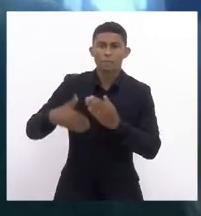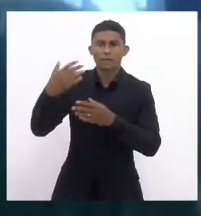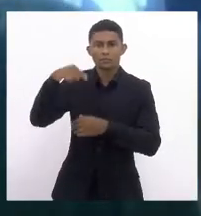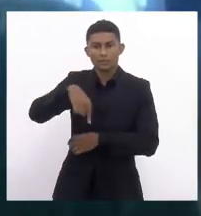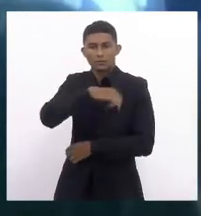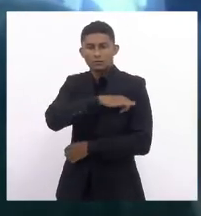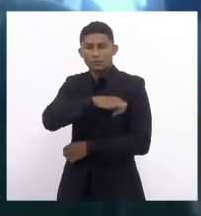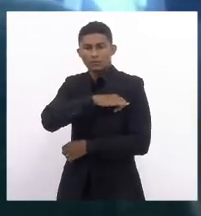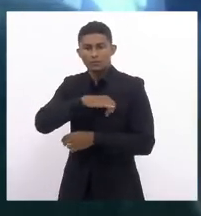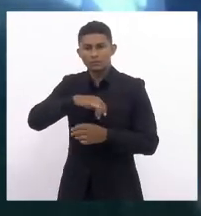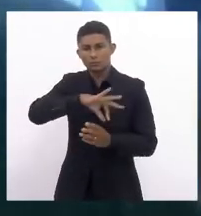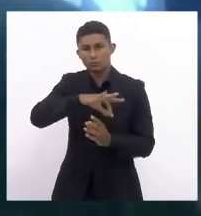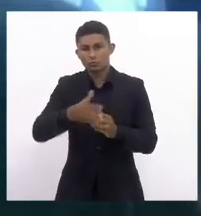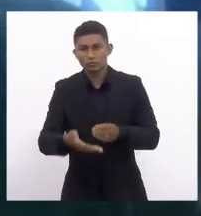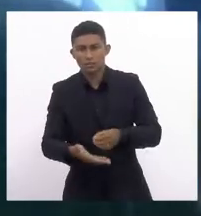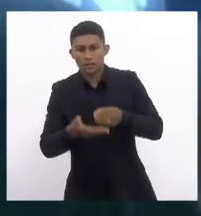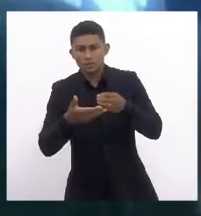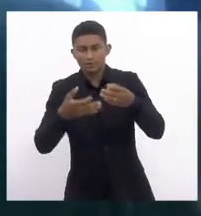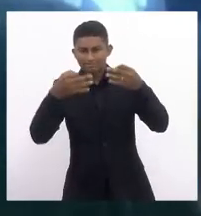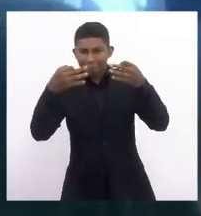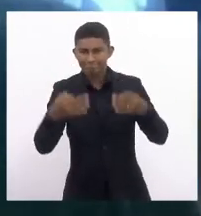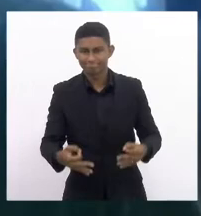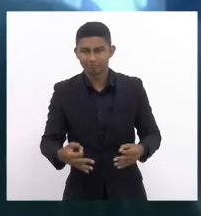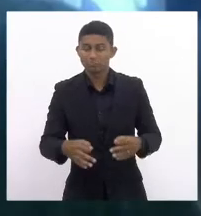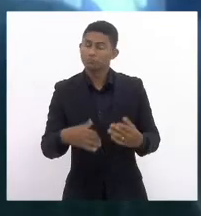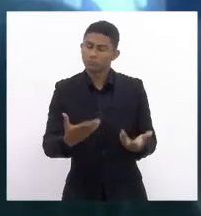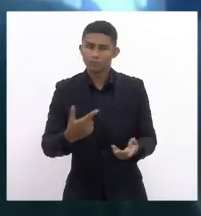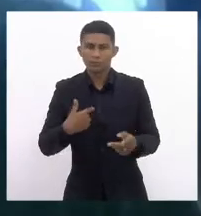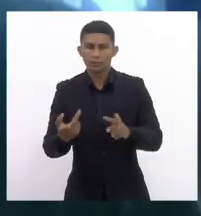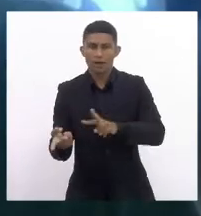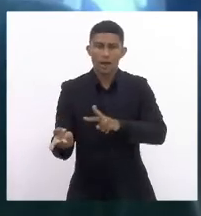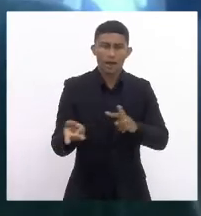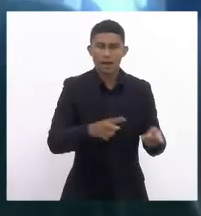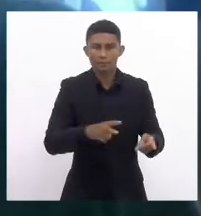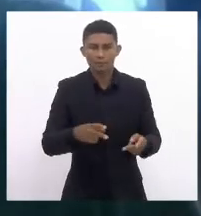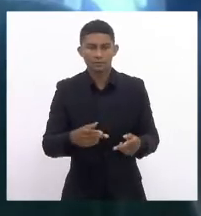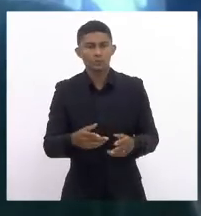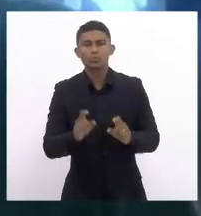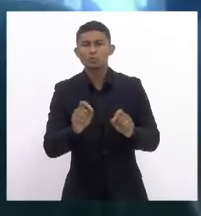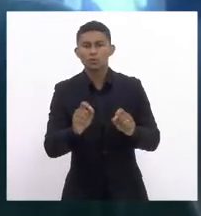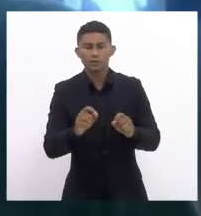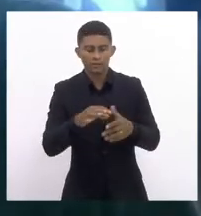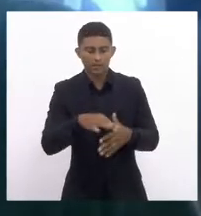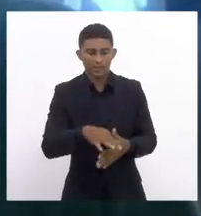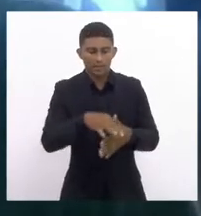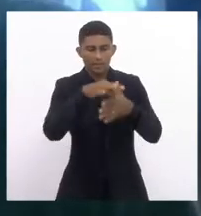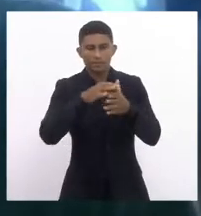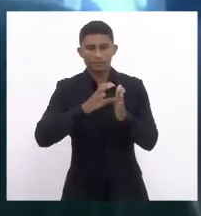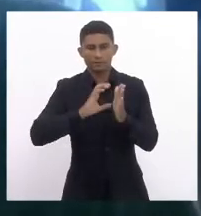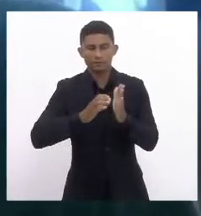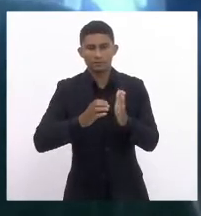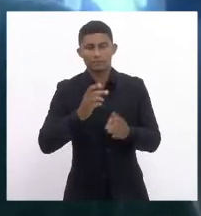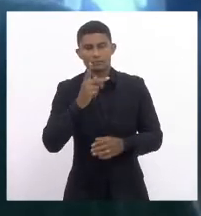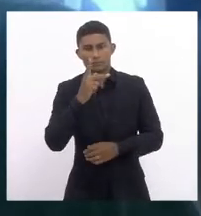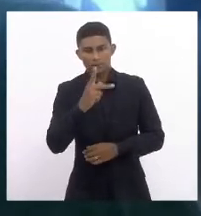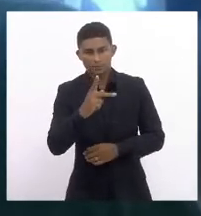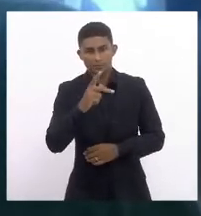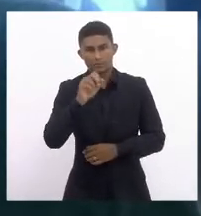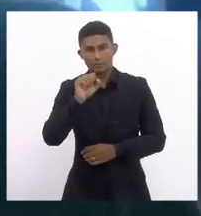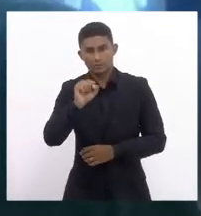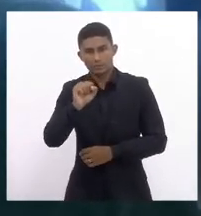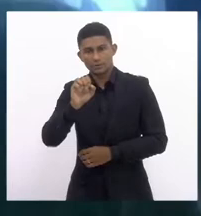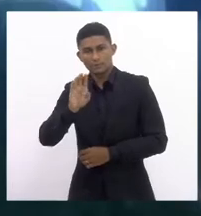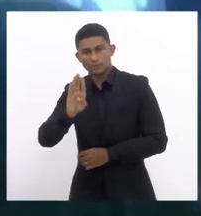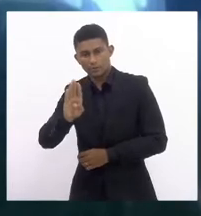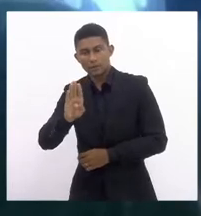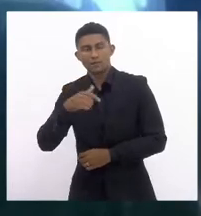Rio. Portanto, encaminho pela liderança do Partido Socialista Brasileiro o